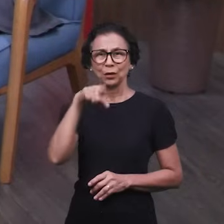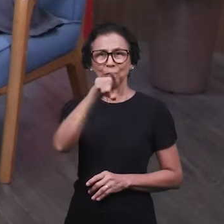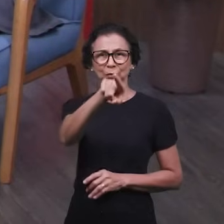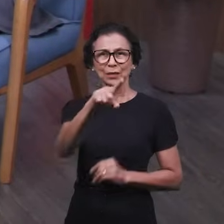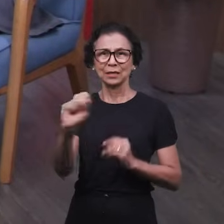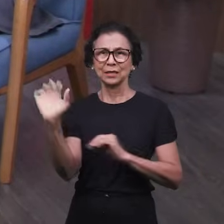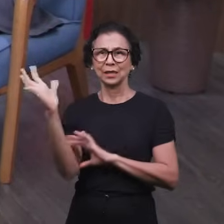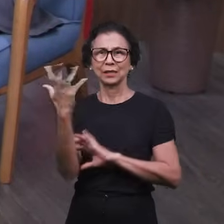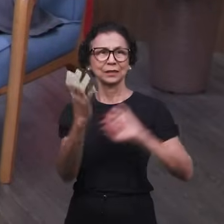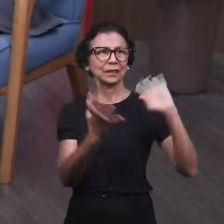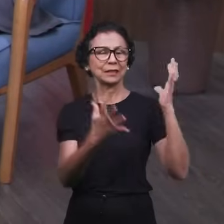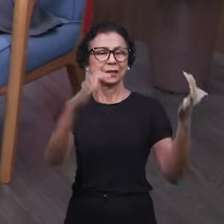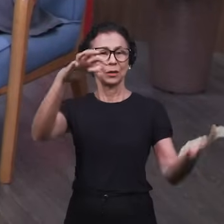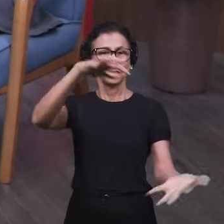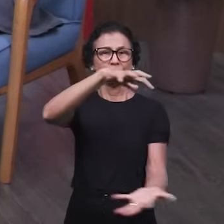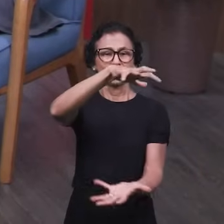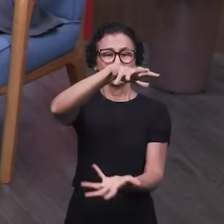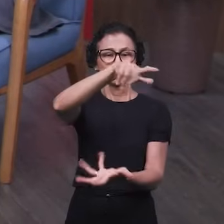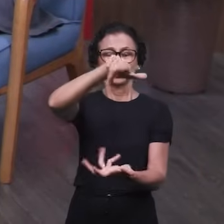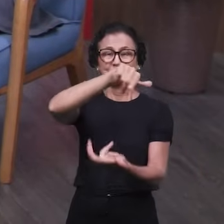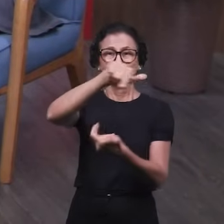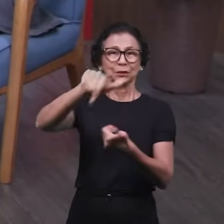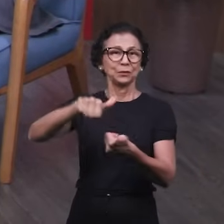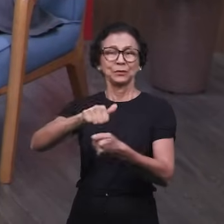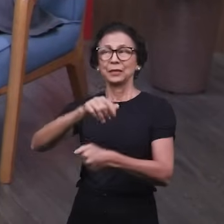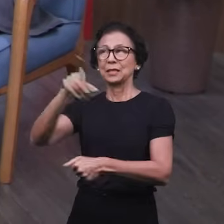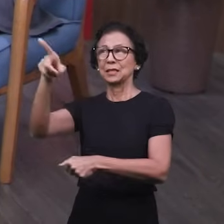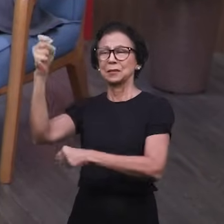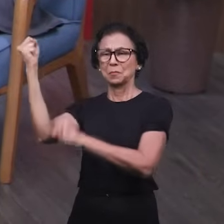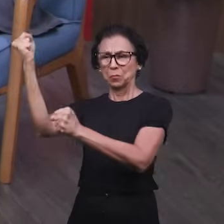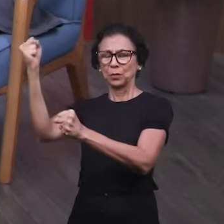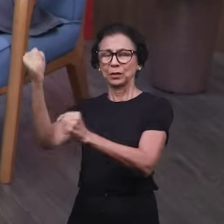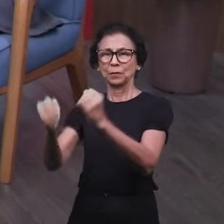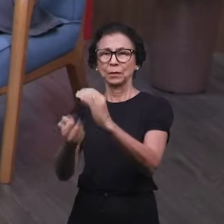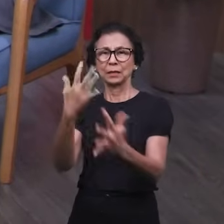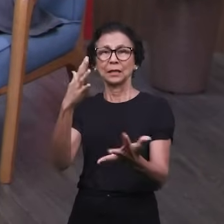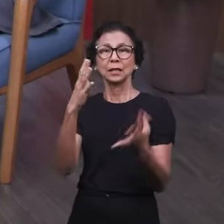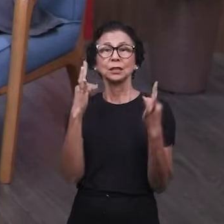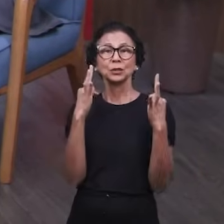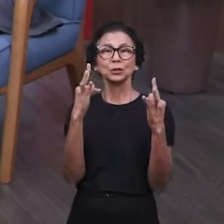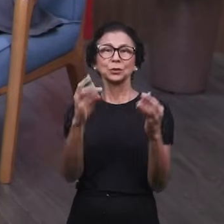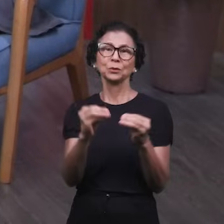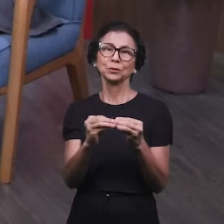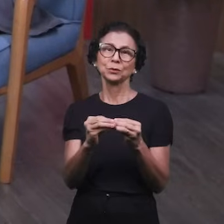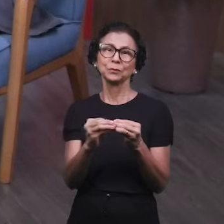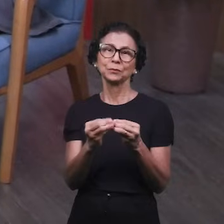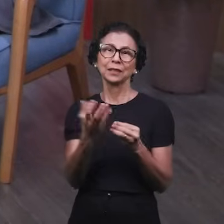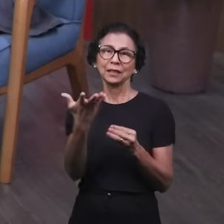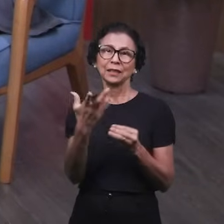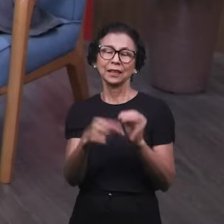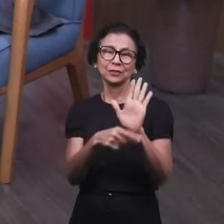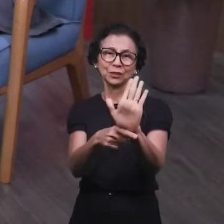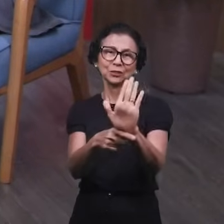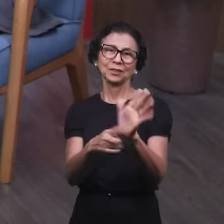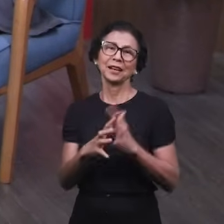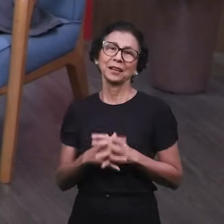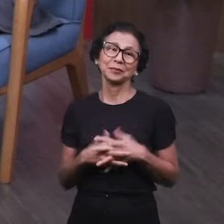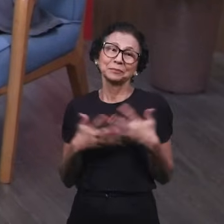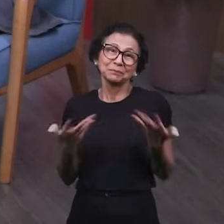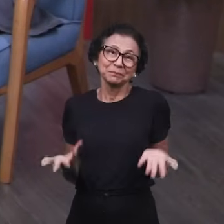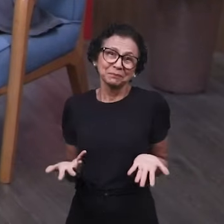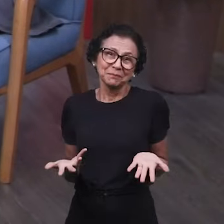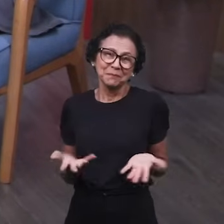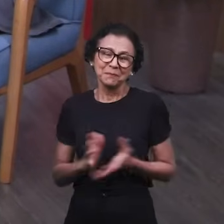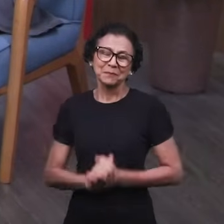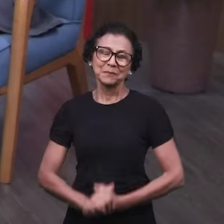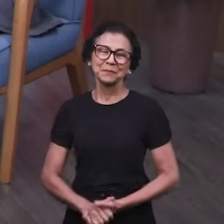a natureza, o universo. Esse Deus que teve poder para fazer tudo isso está oferecendo o socorro. Amém. Que